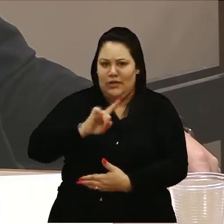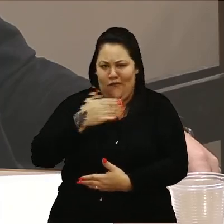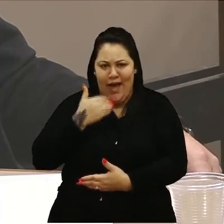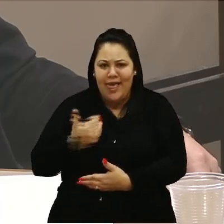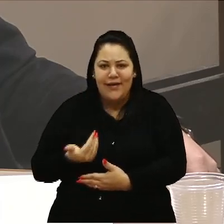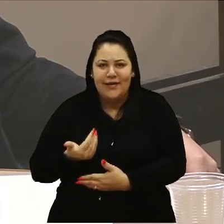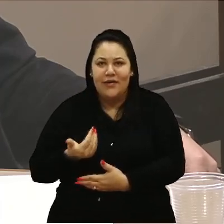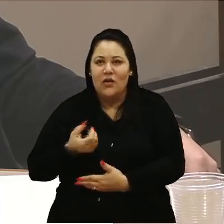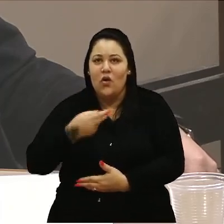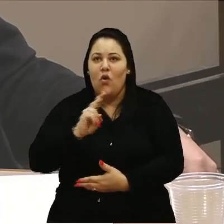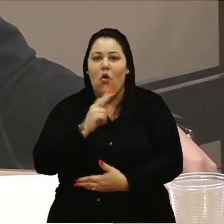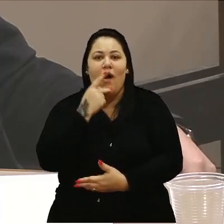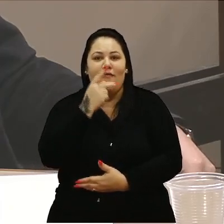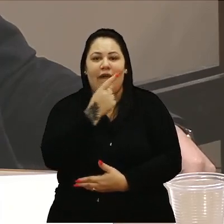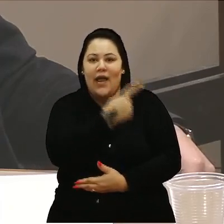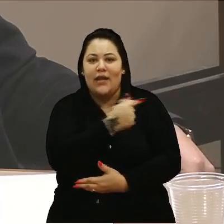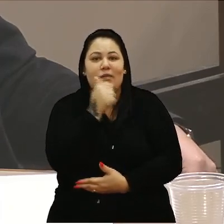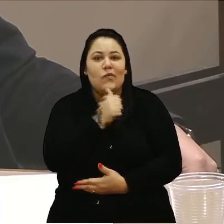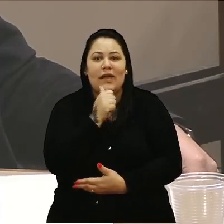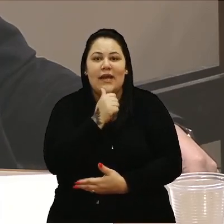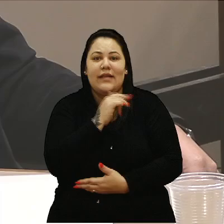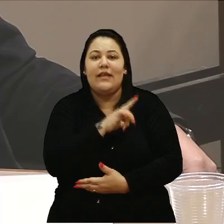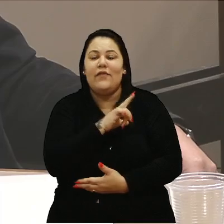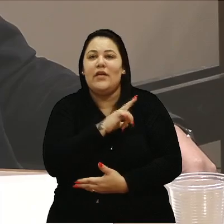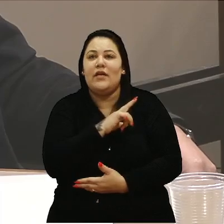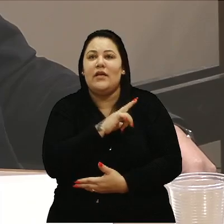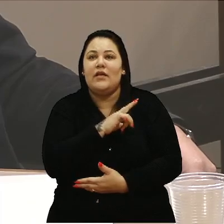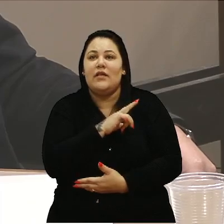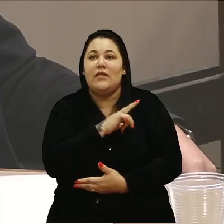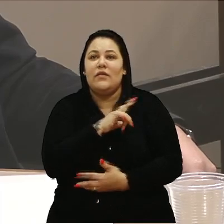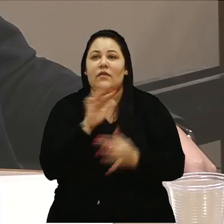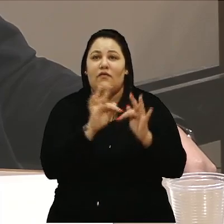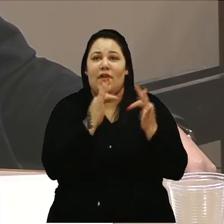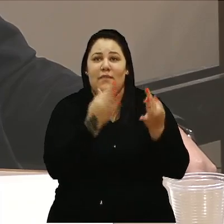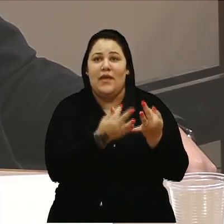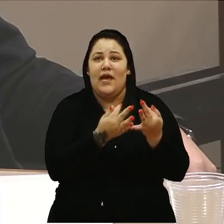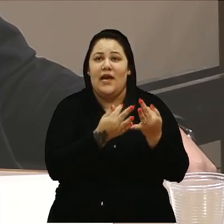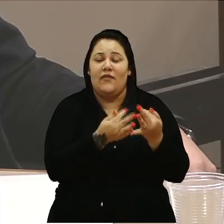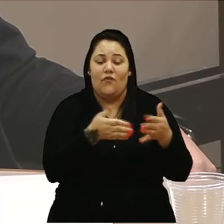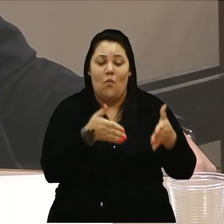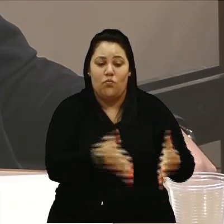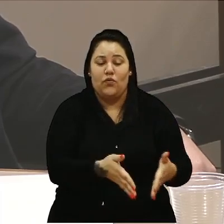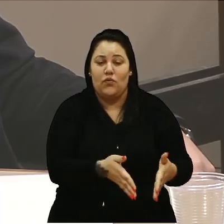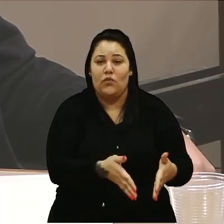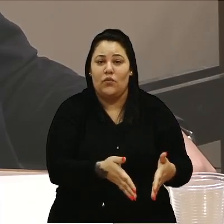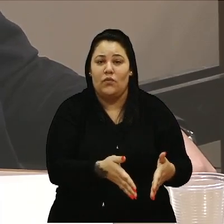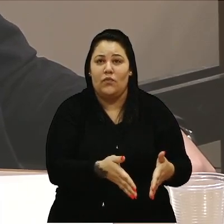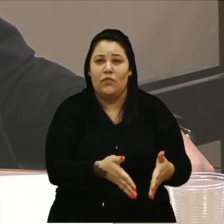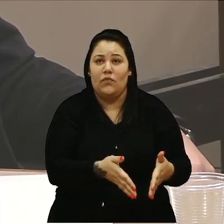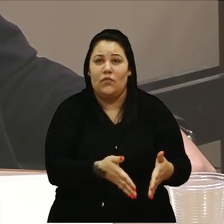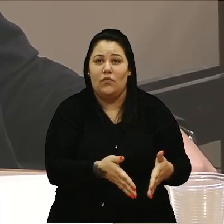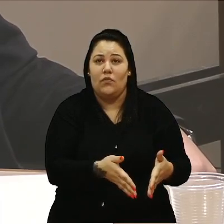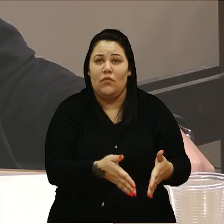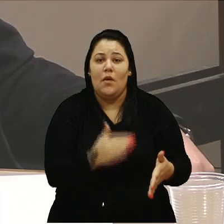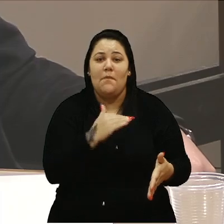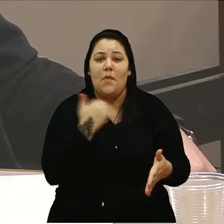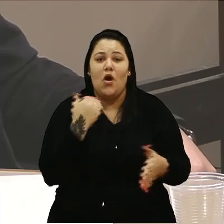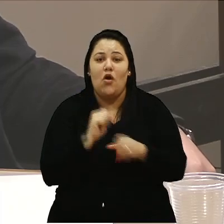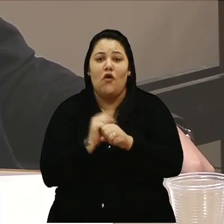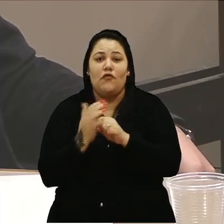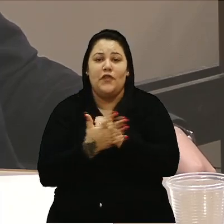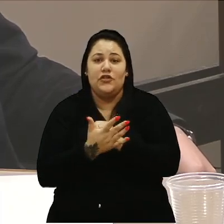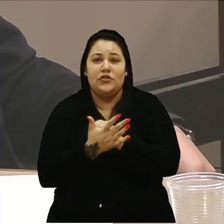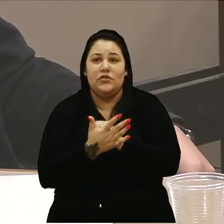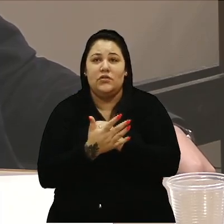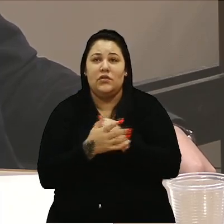Ou o relato da senhora ali que falou que teve um parente ali que foi enterrado ali como morte de Covid, mas tiveram que